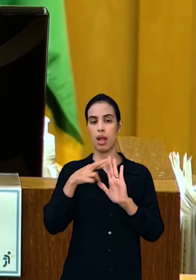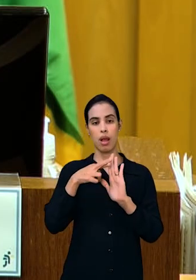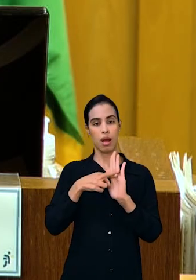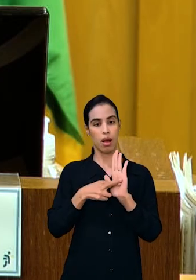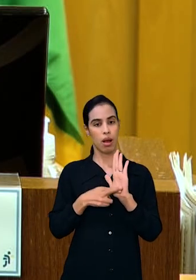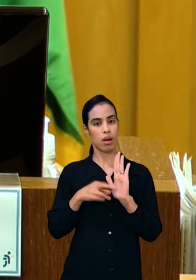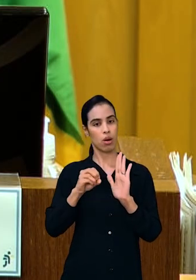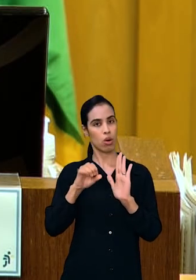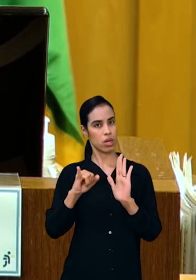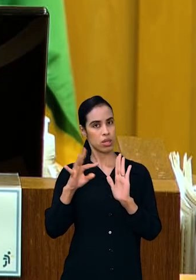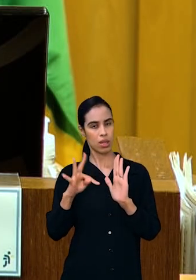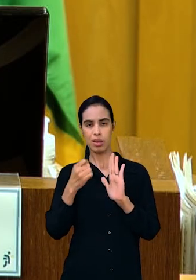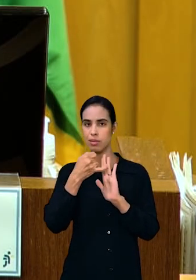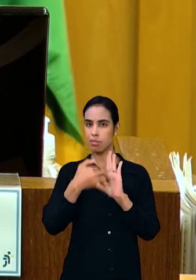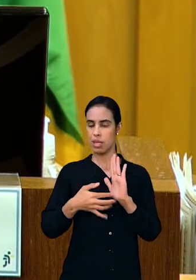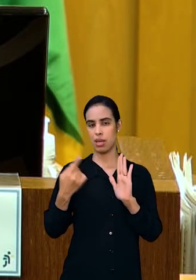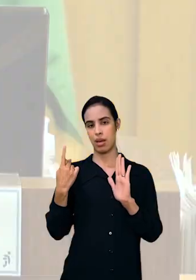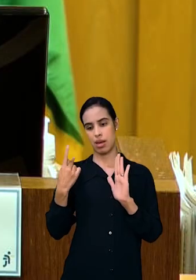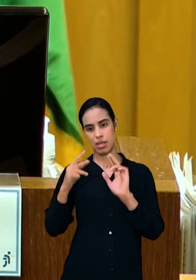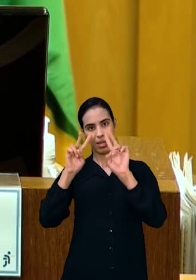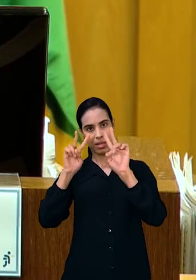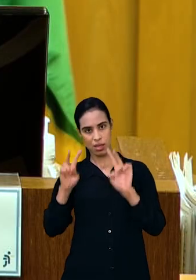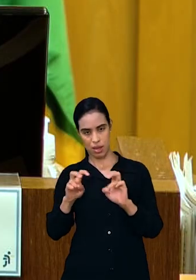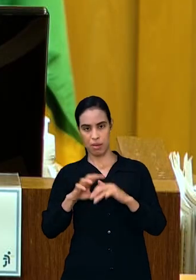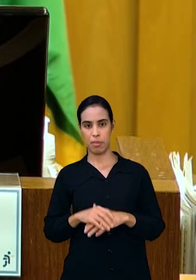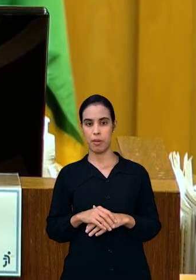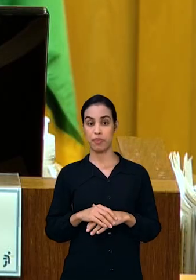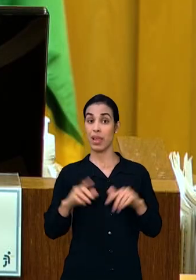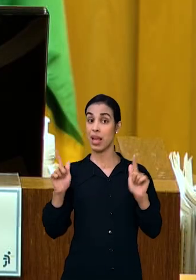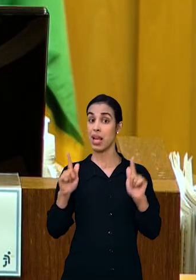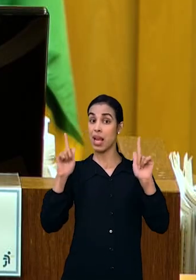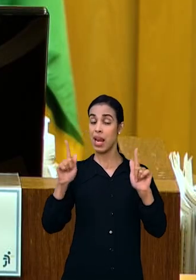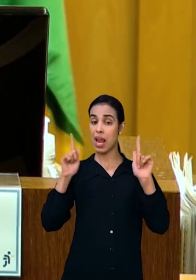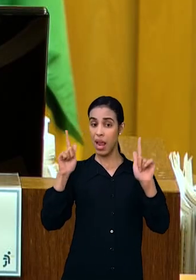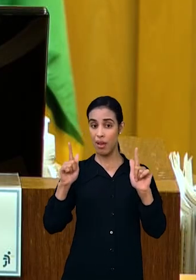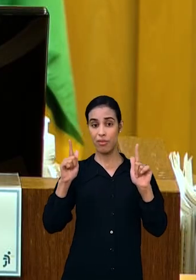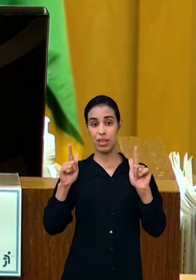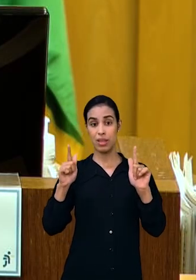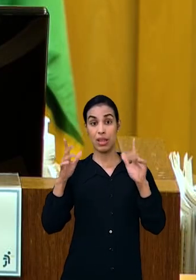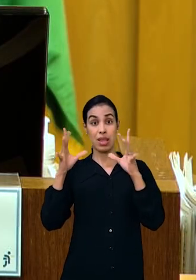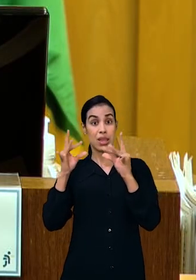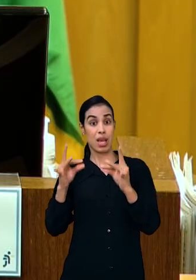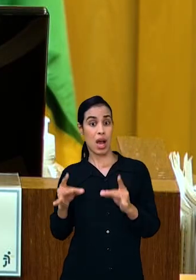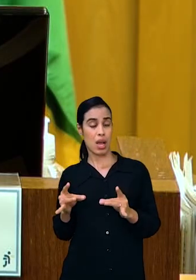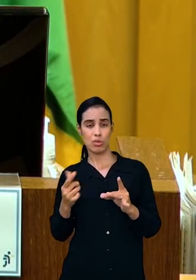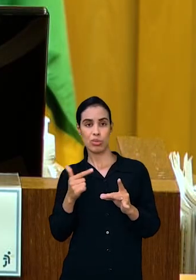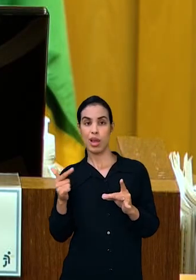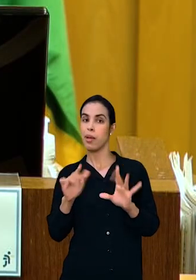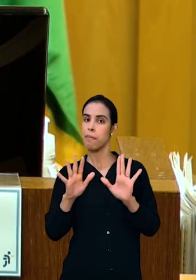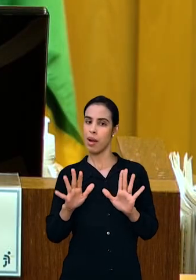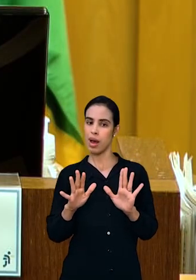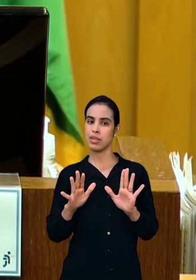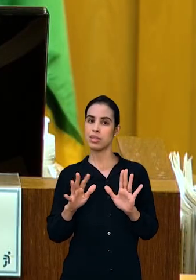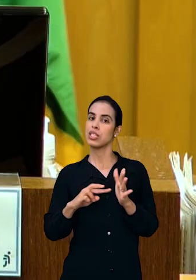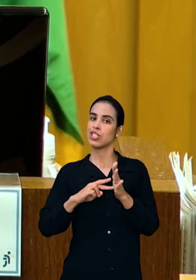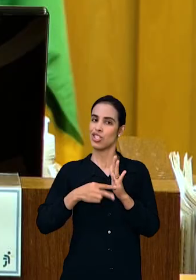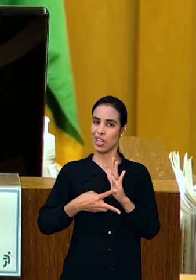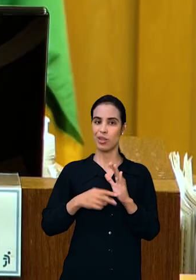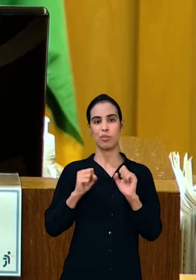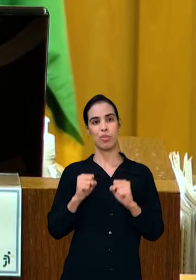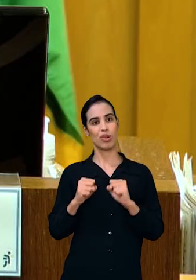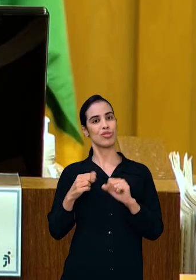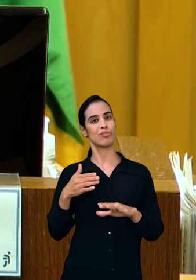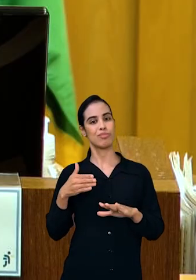convenções da OIT que tratam do assunto. Não há uma convenção expressa sobre greve, mas há da liberdade sindical. Então,